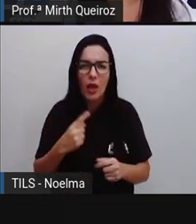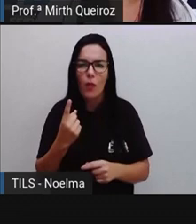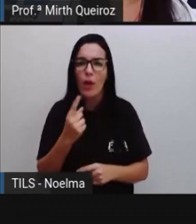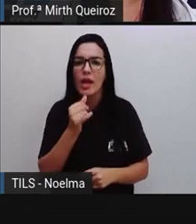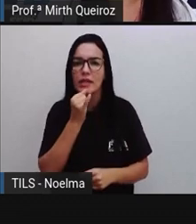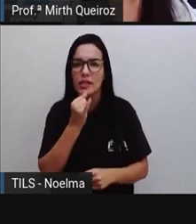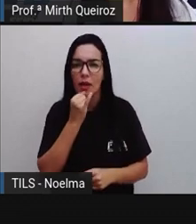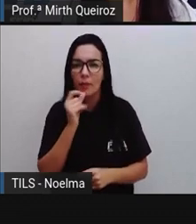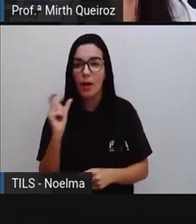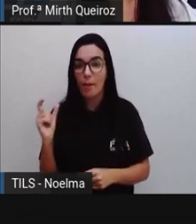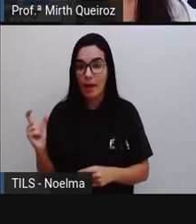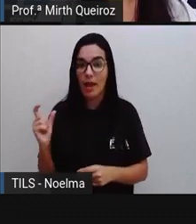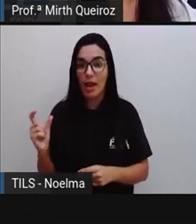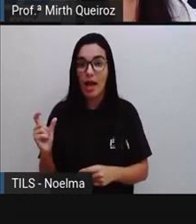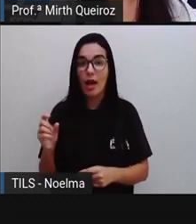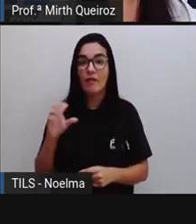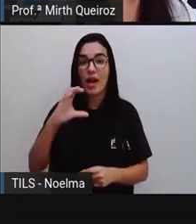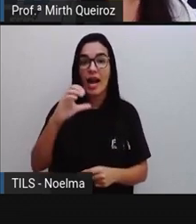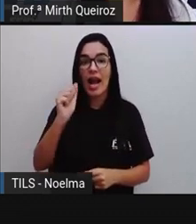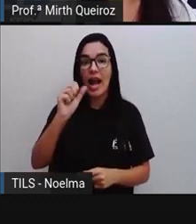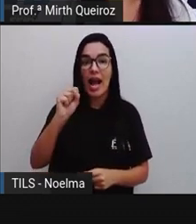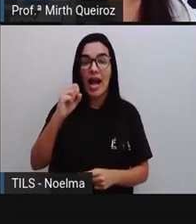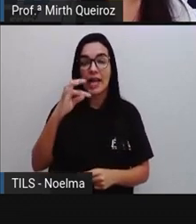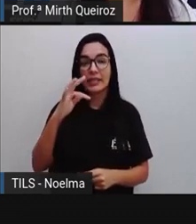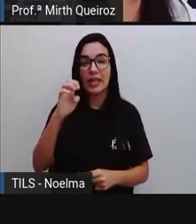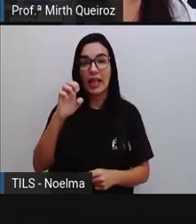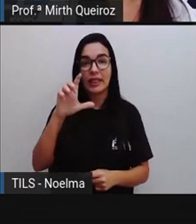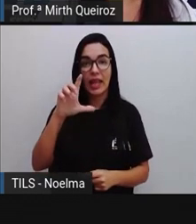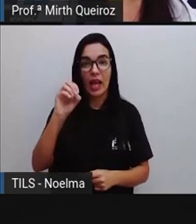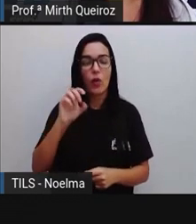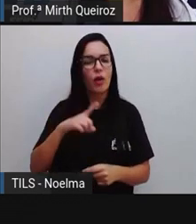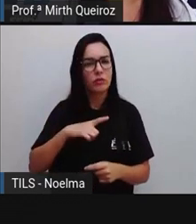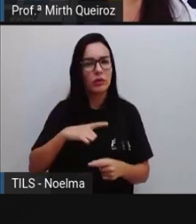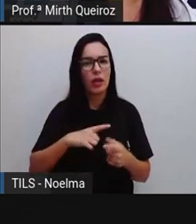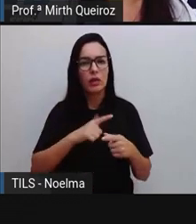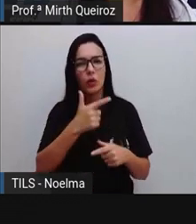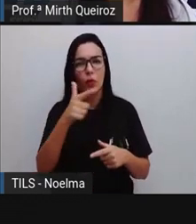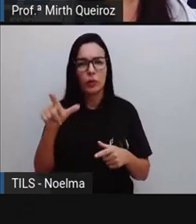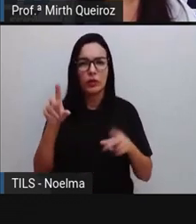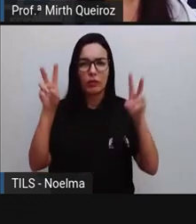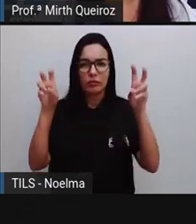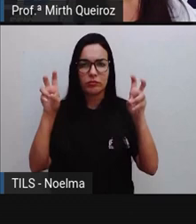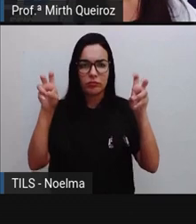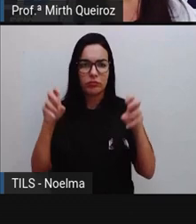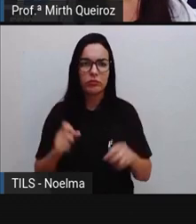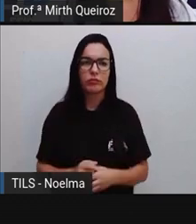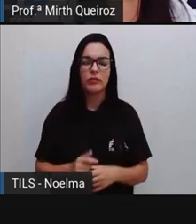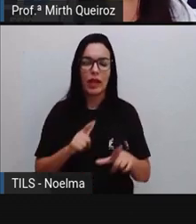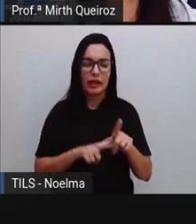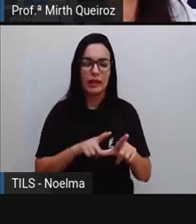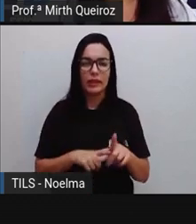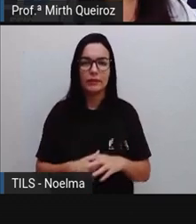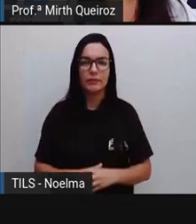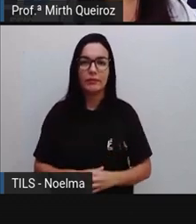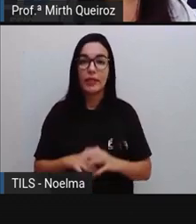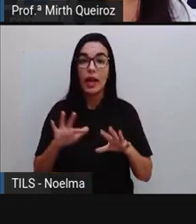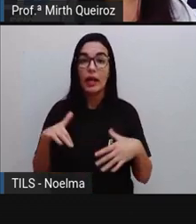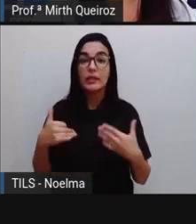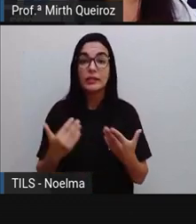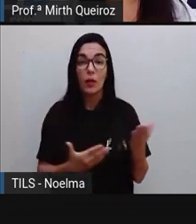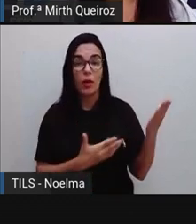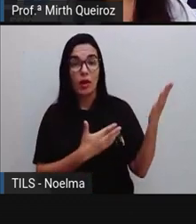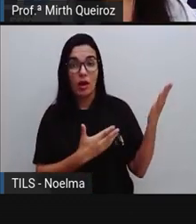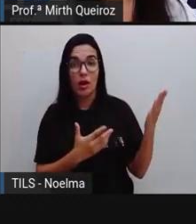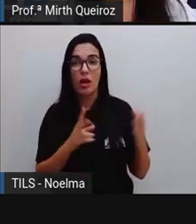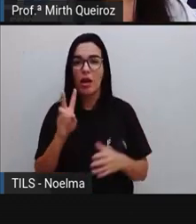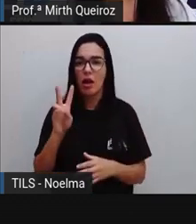um exemplo no uso da palavra castelo, que está aí em itálico. Nos verbetes de livro,